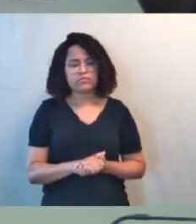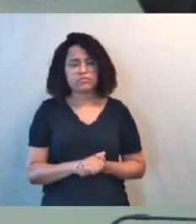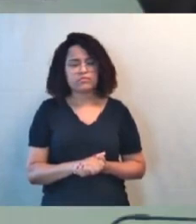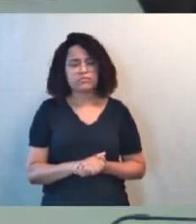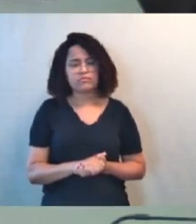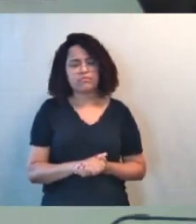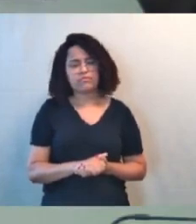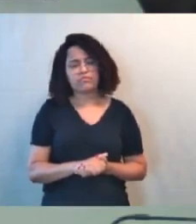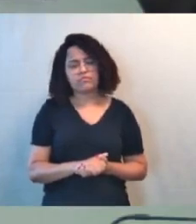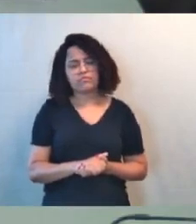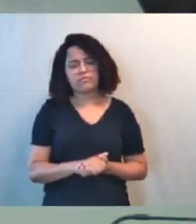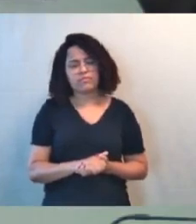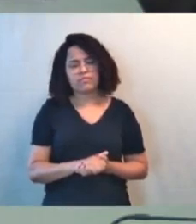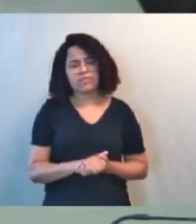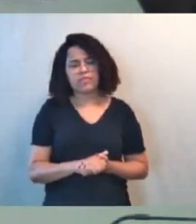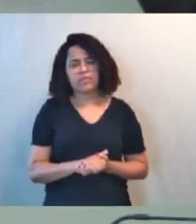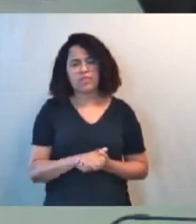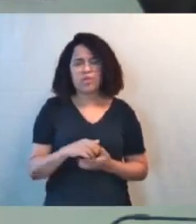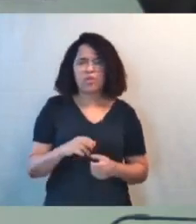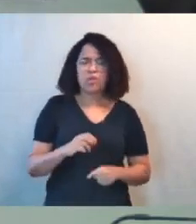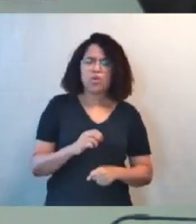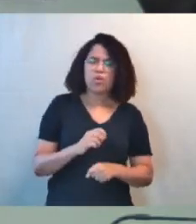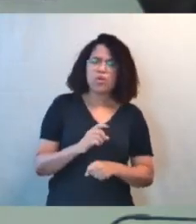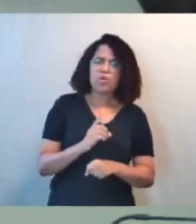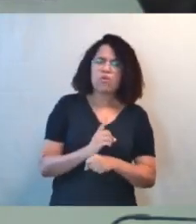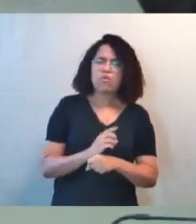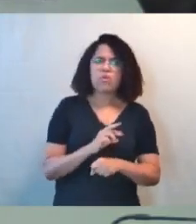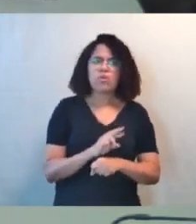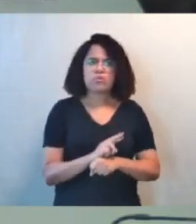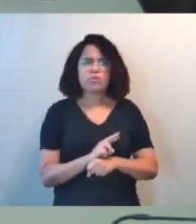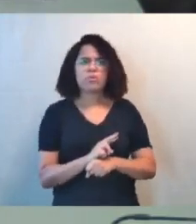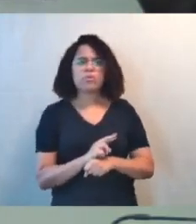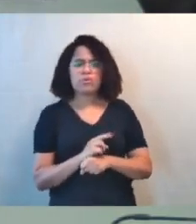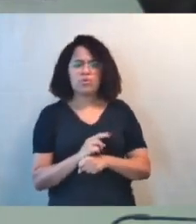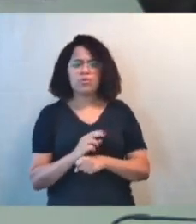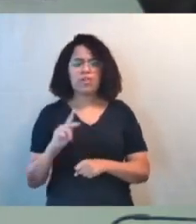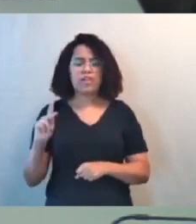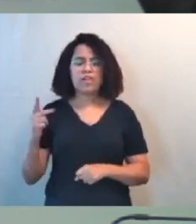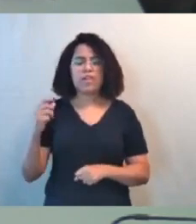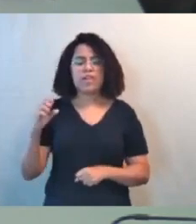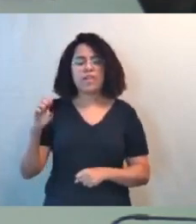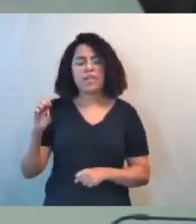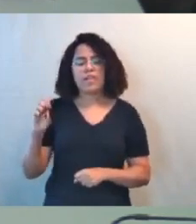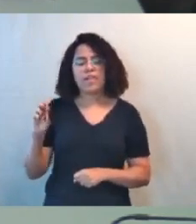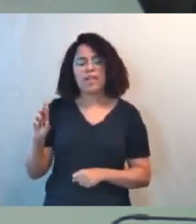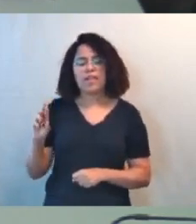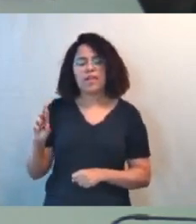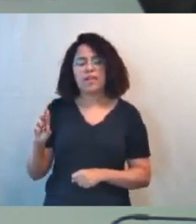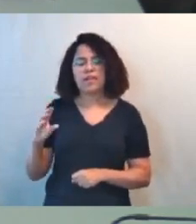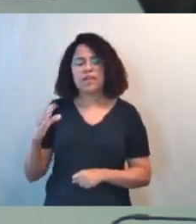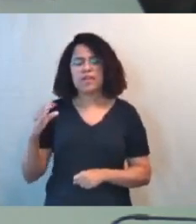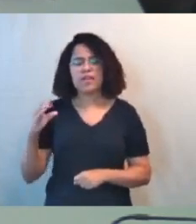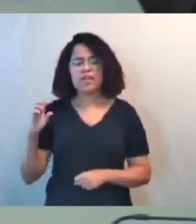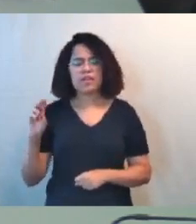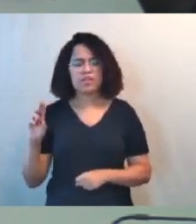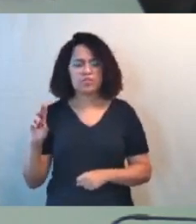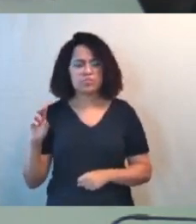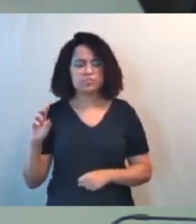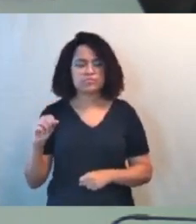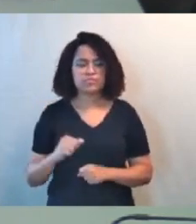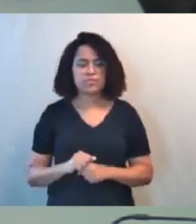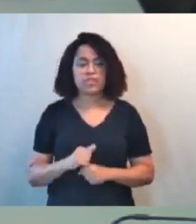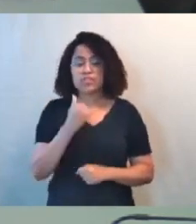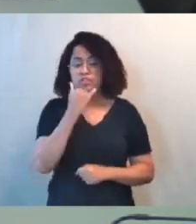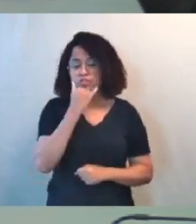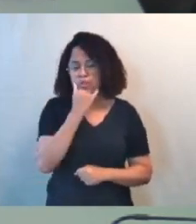Doutora Hércules, é essa a resposta que eu gostaria que o senhor desse para a sociedade hoje, que é o último depoimento do senhor. Doutora André. Doutora André Hércules, não é o